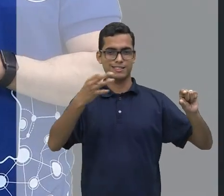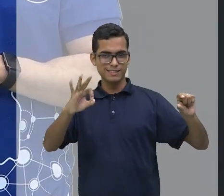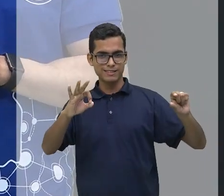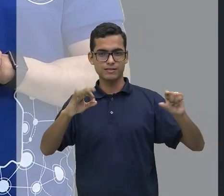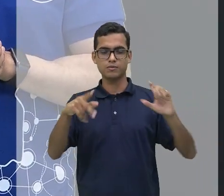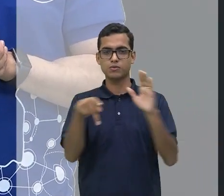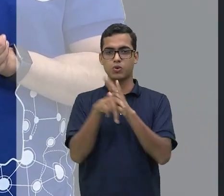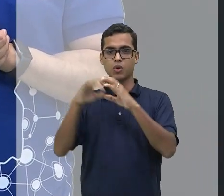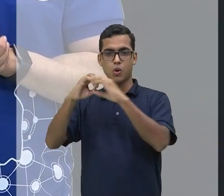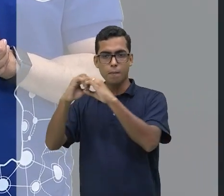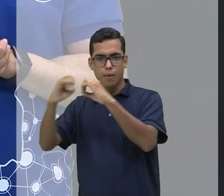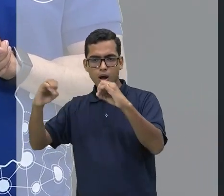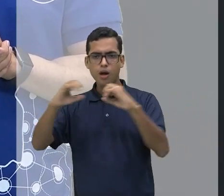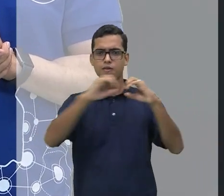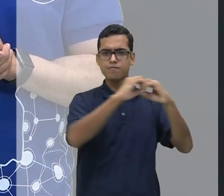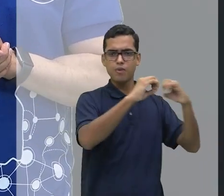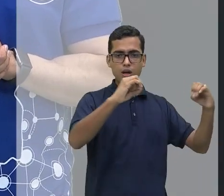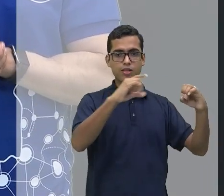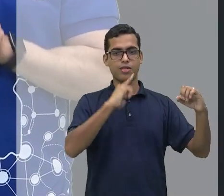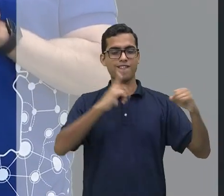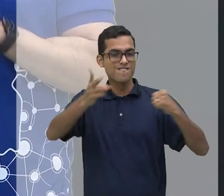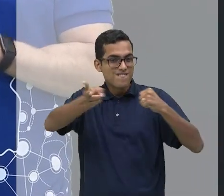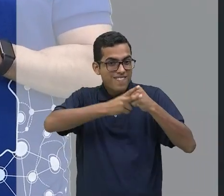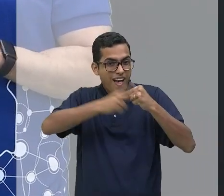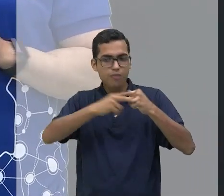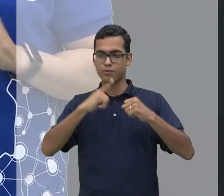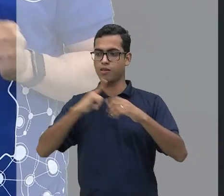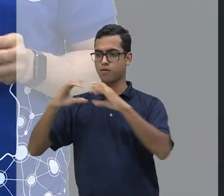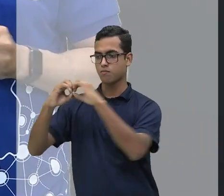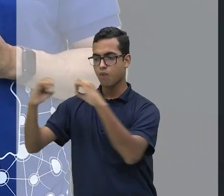verbo. He is rich, ele é rico. He is